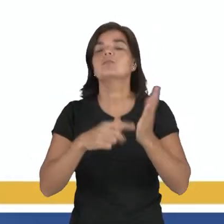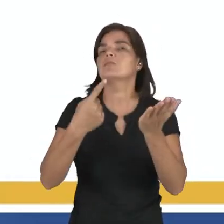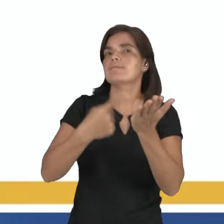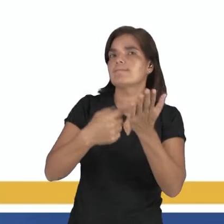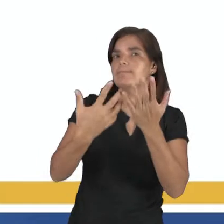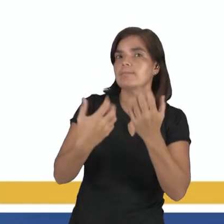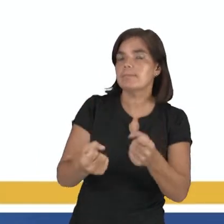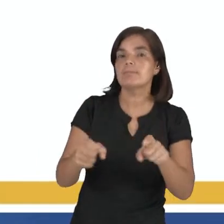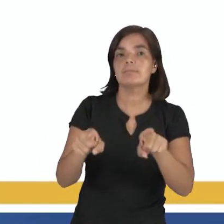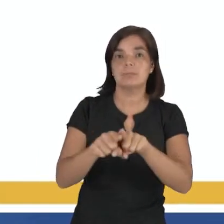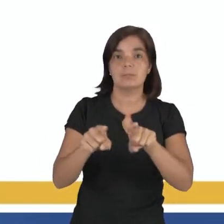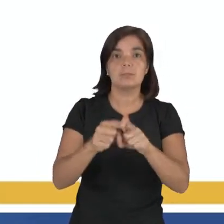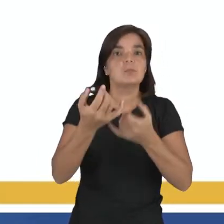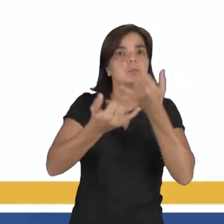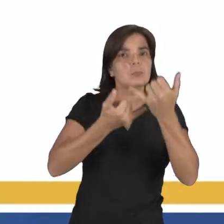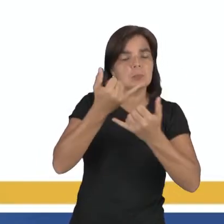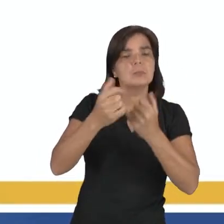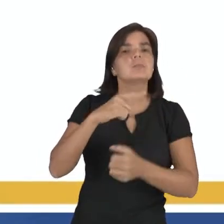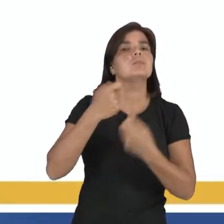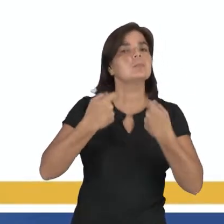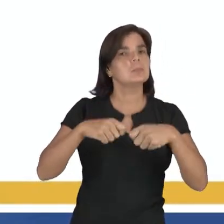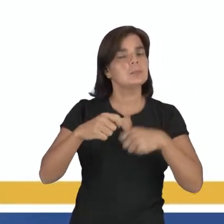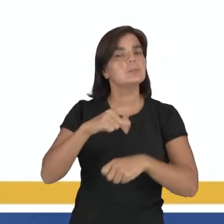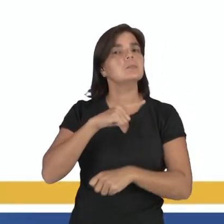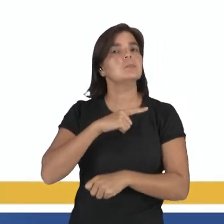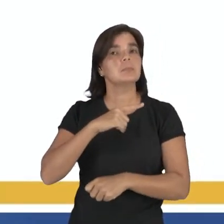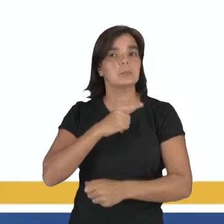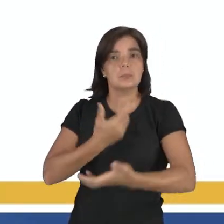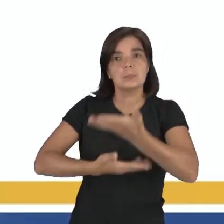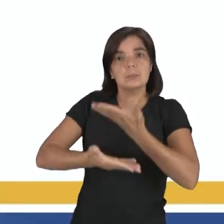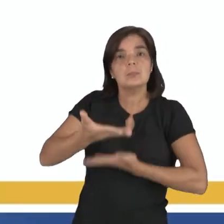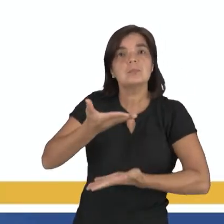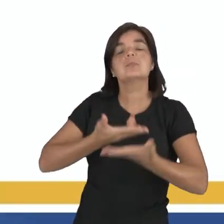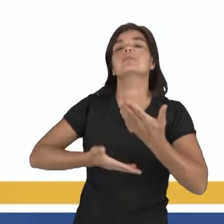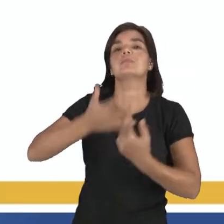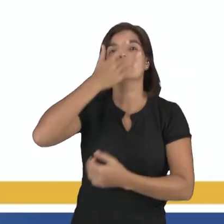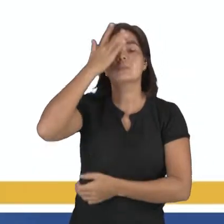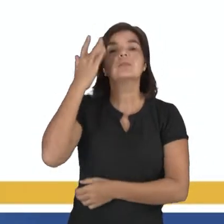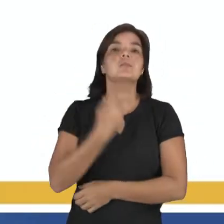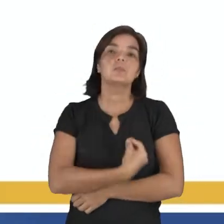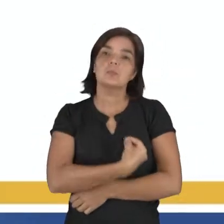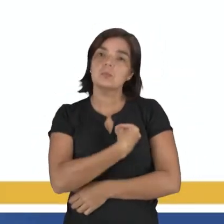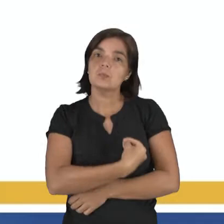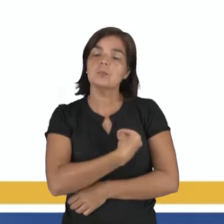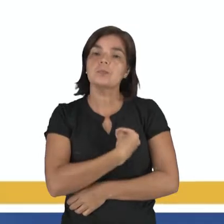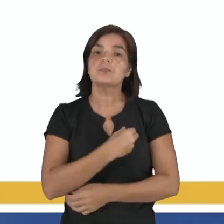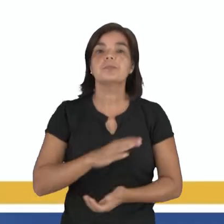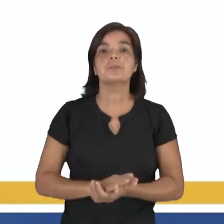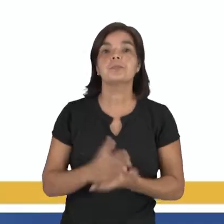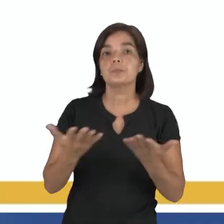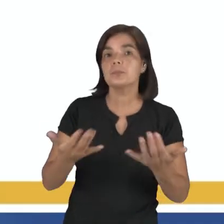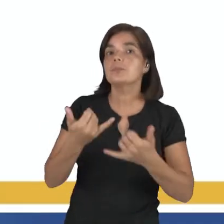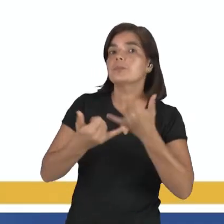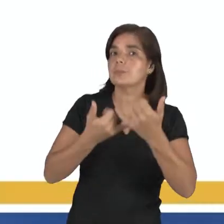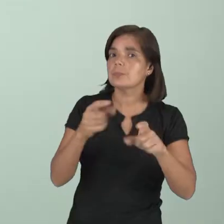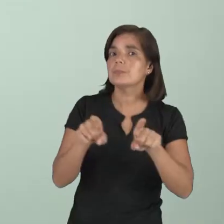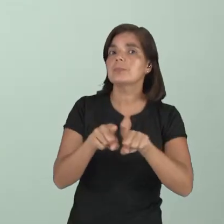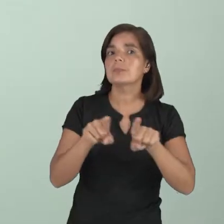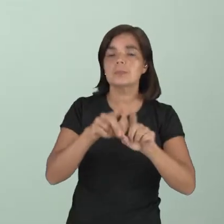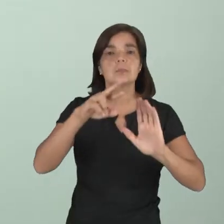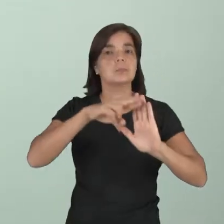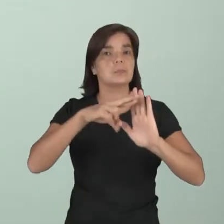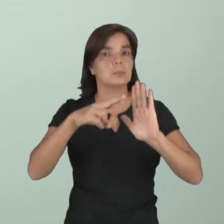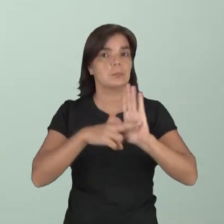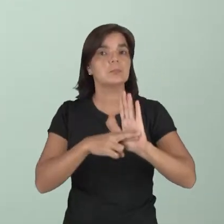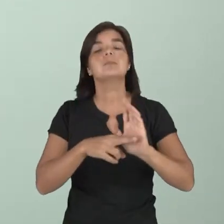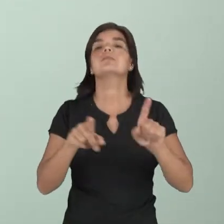acordos. Para jogar é preciso que haja interação entre os atores jogadores. Gente, o jogo também tem regra.